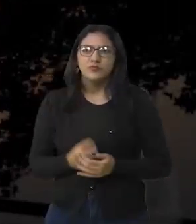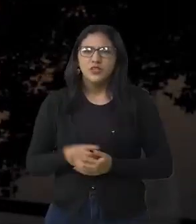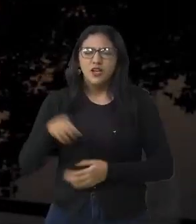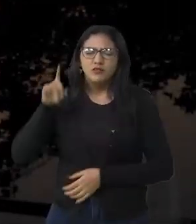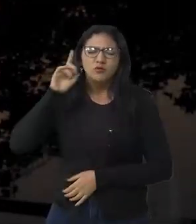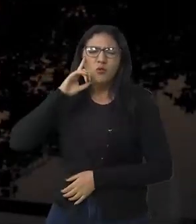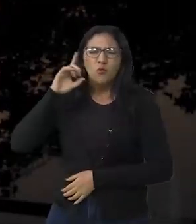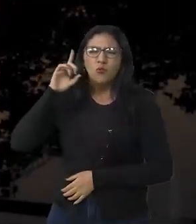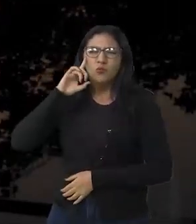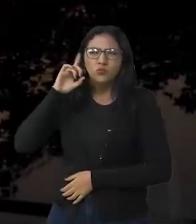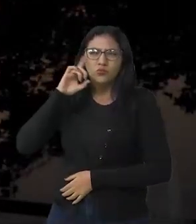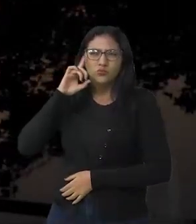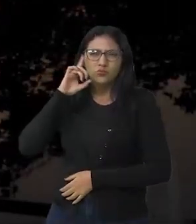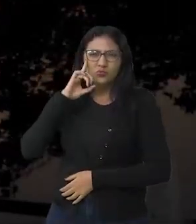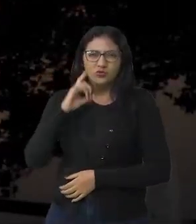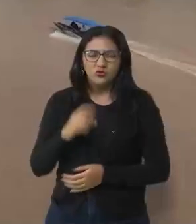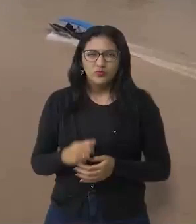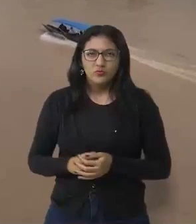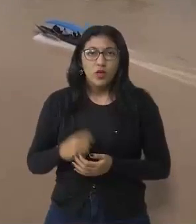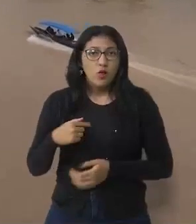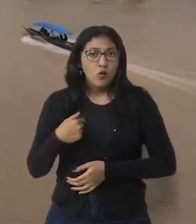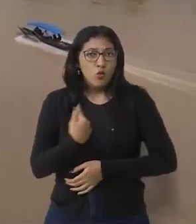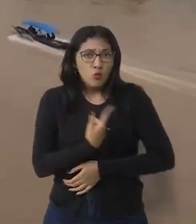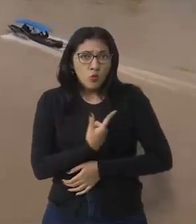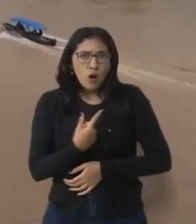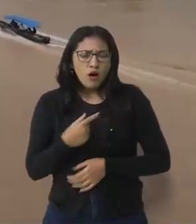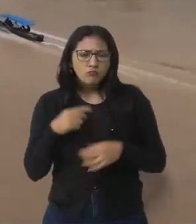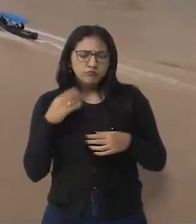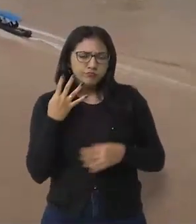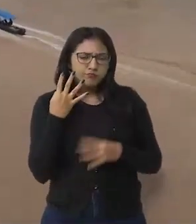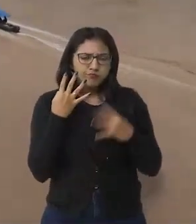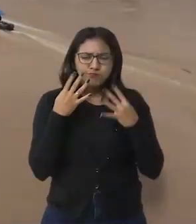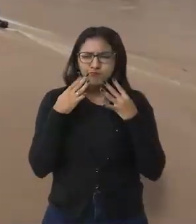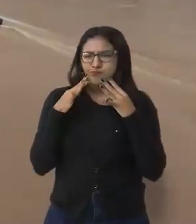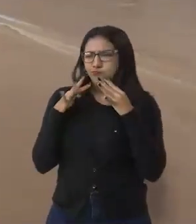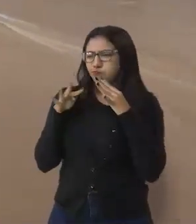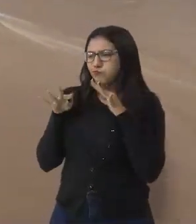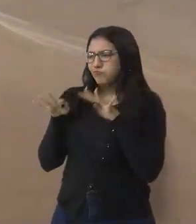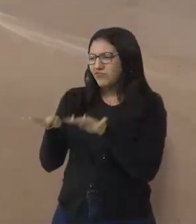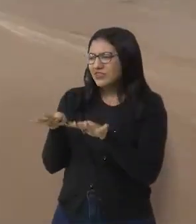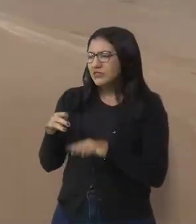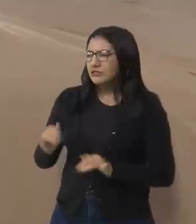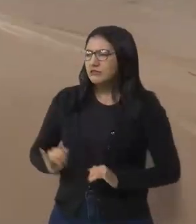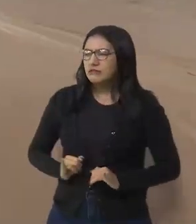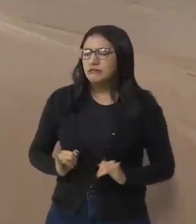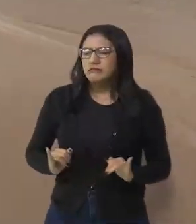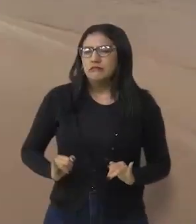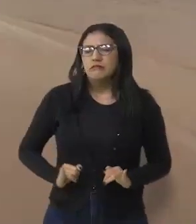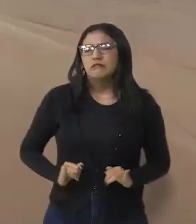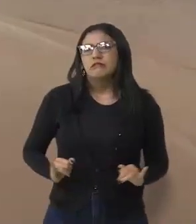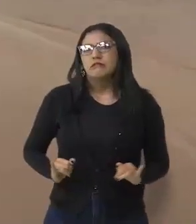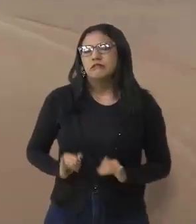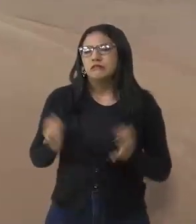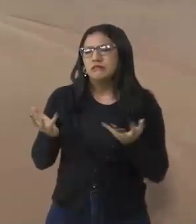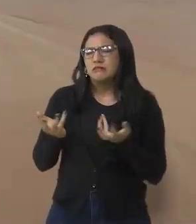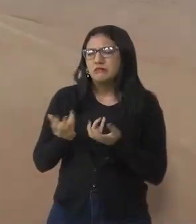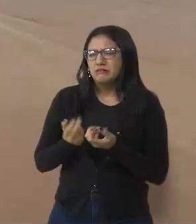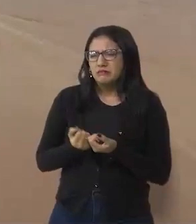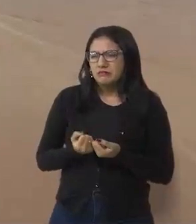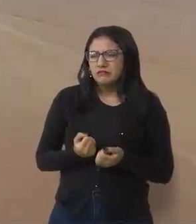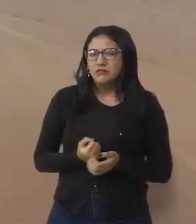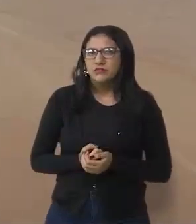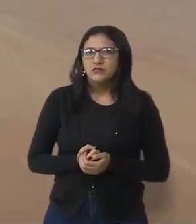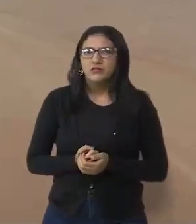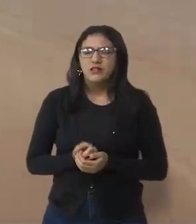cresce, dia a dia. Somos os que assistimos impotentes esse indigesto